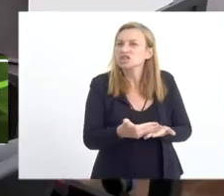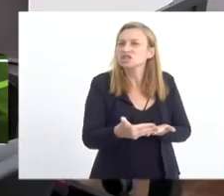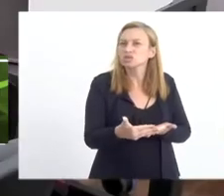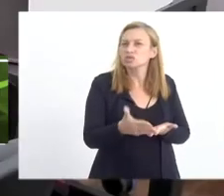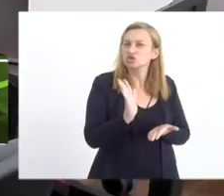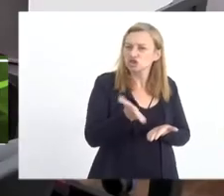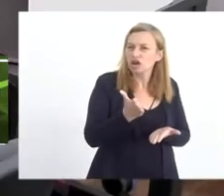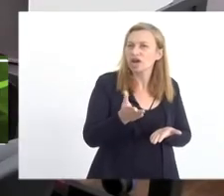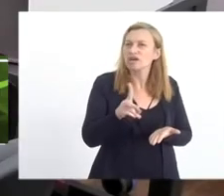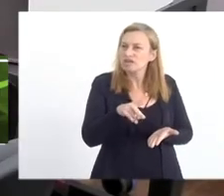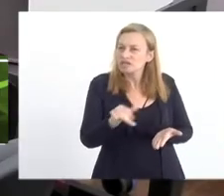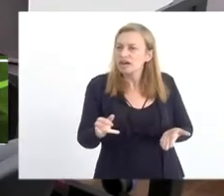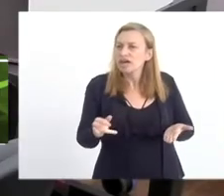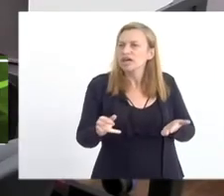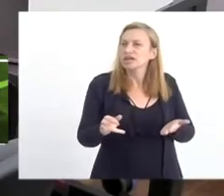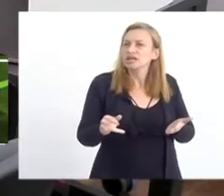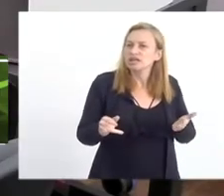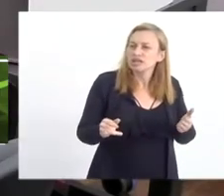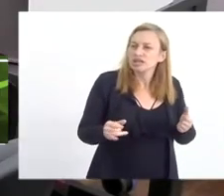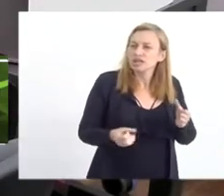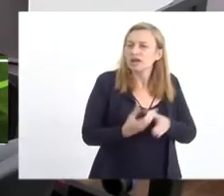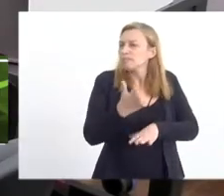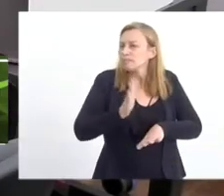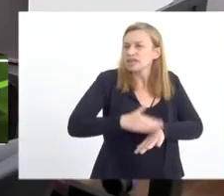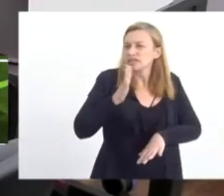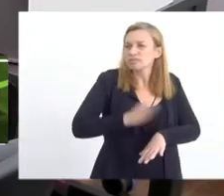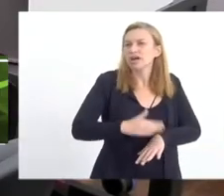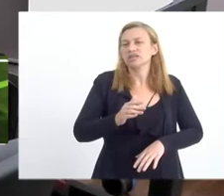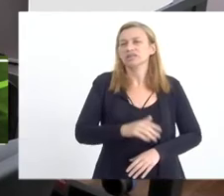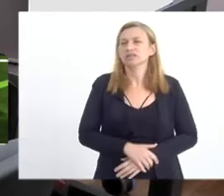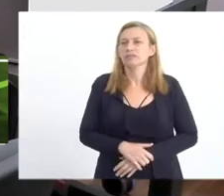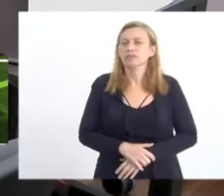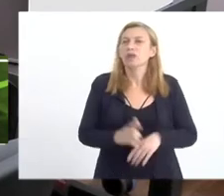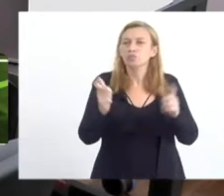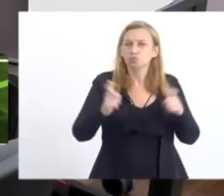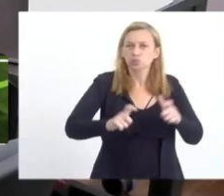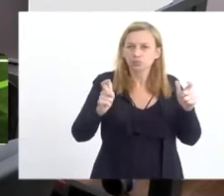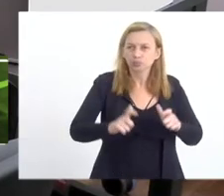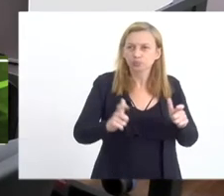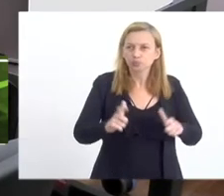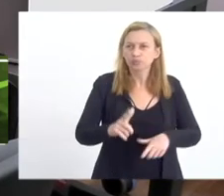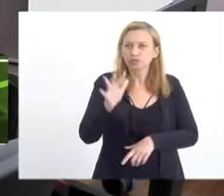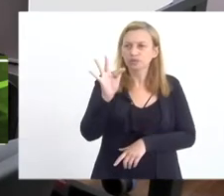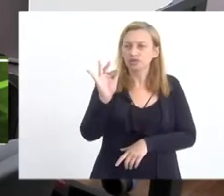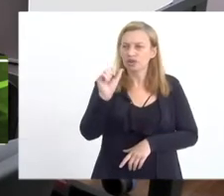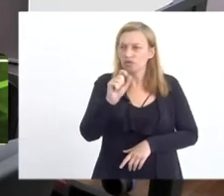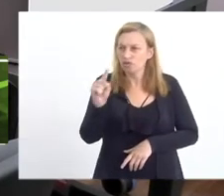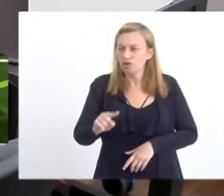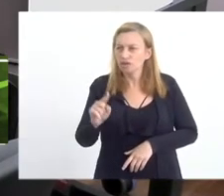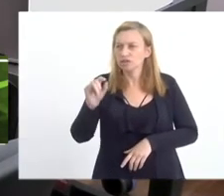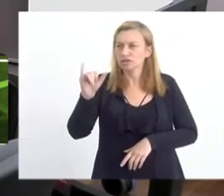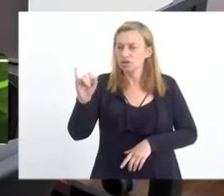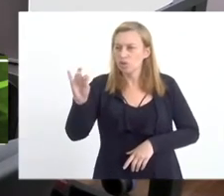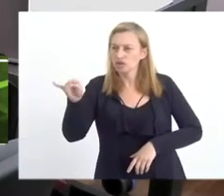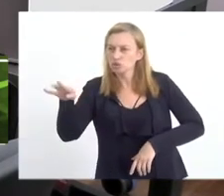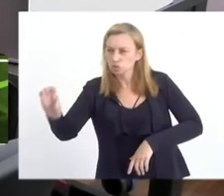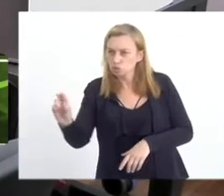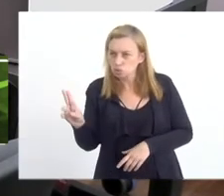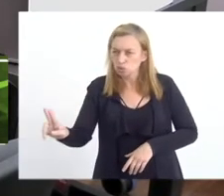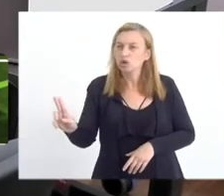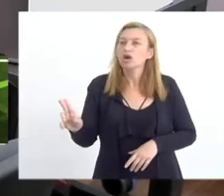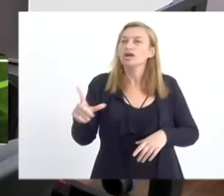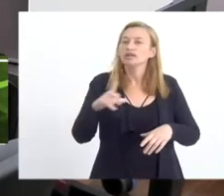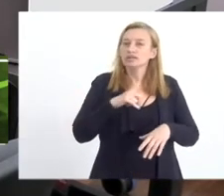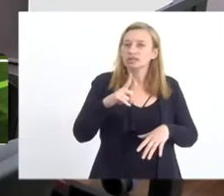acontecer e vai acontecer cada vez mais forte. A região lá de Foz do Iguaçu, eles têm atrativos